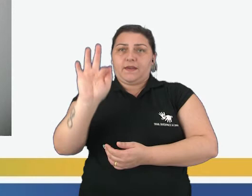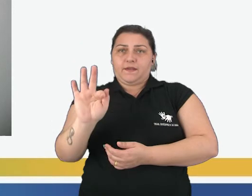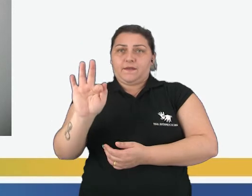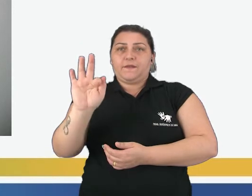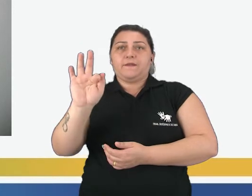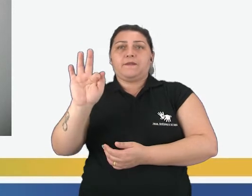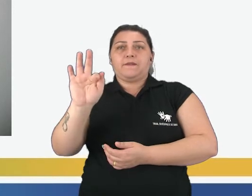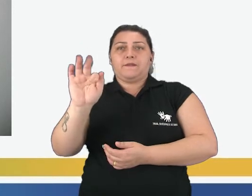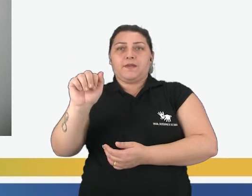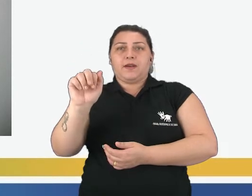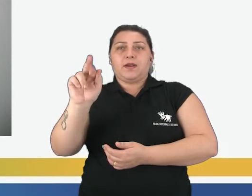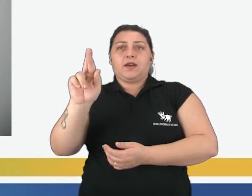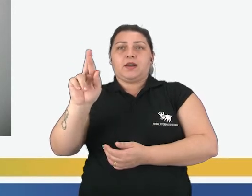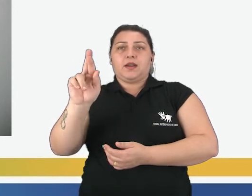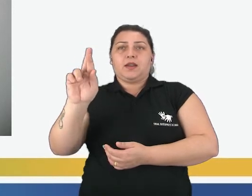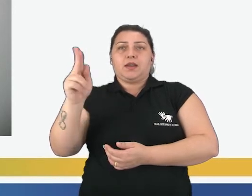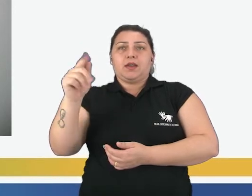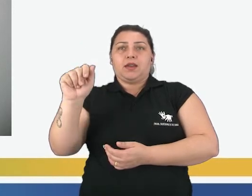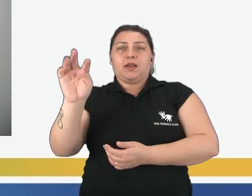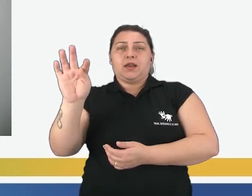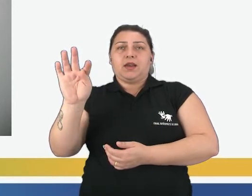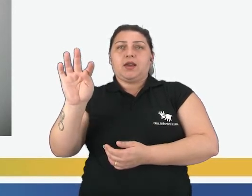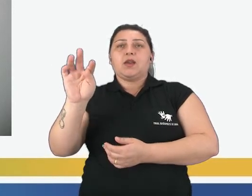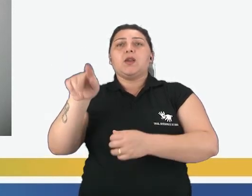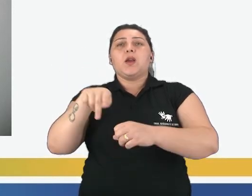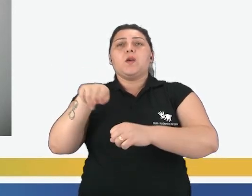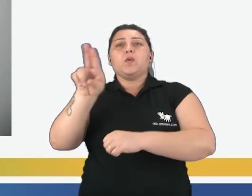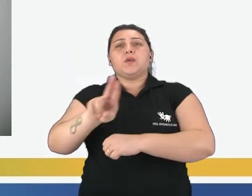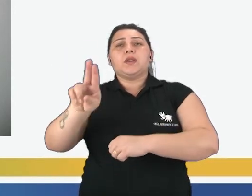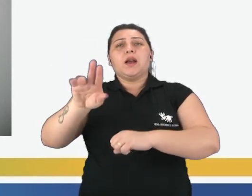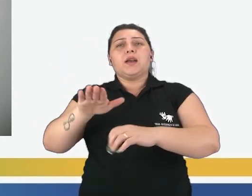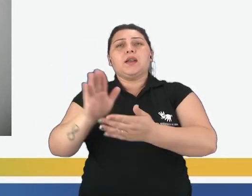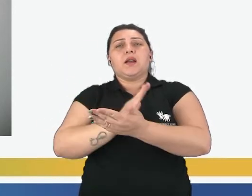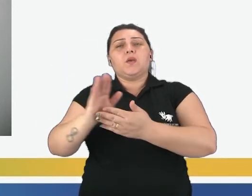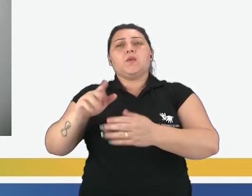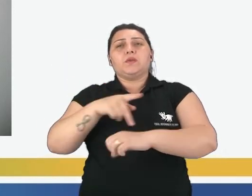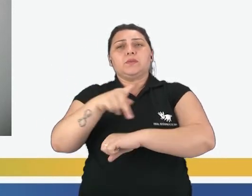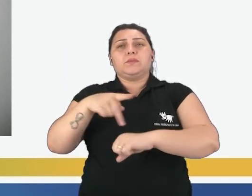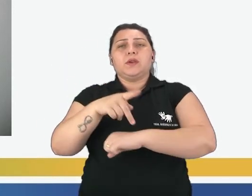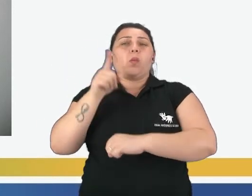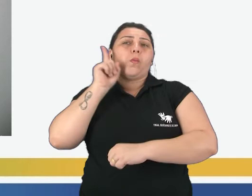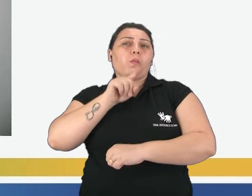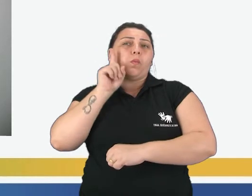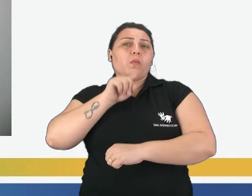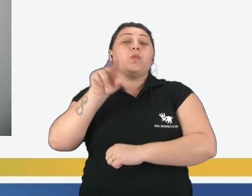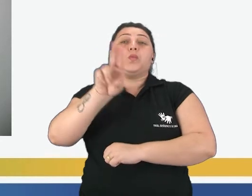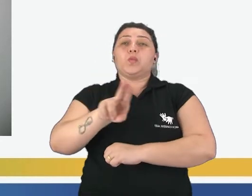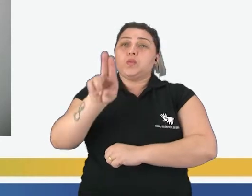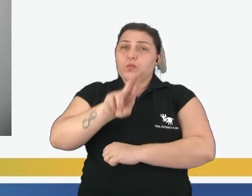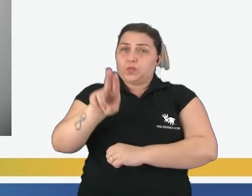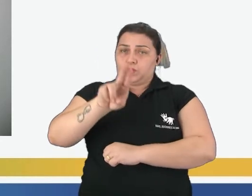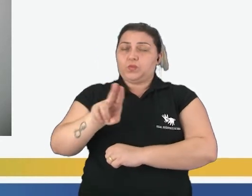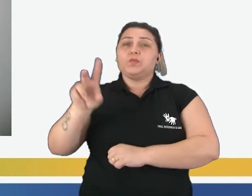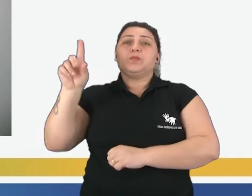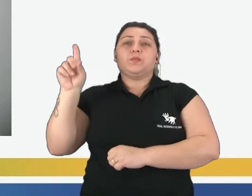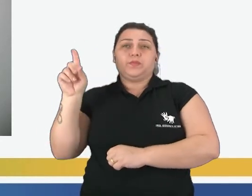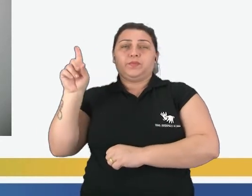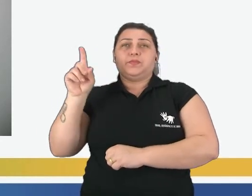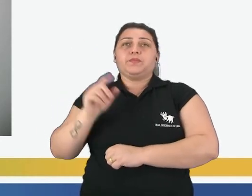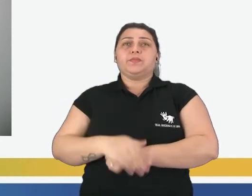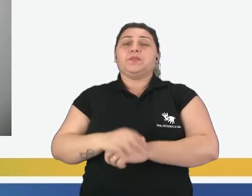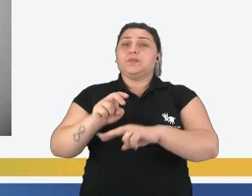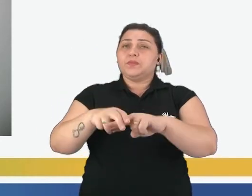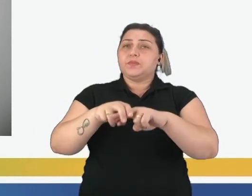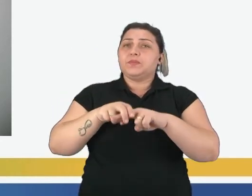escala Fahrenheit, é utilizada em poucos países do mundo, né? Por exemplo, Estados Unidos é um dos poucos países que utilizam essa escala. E aí,